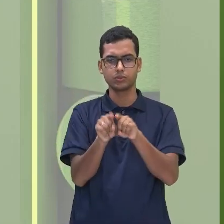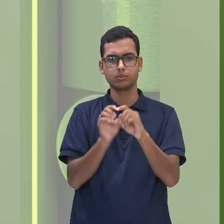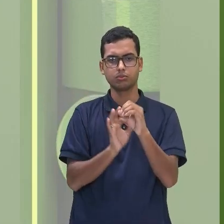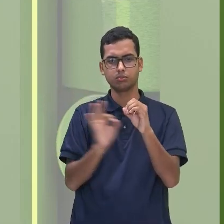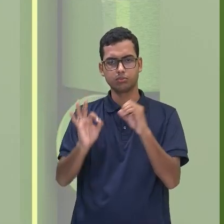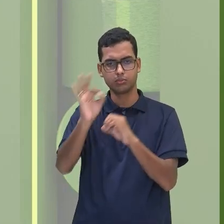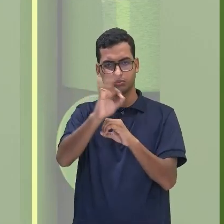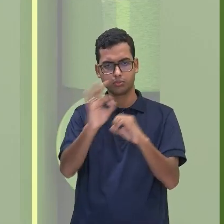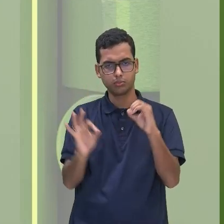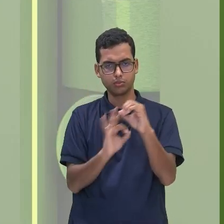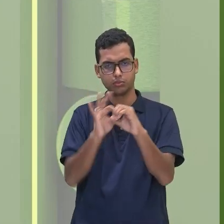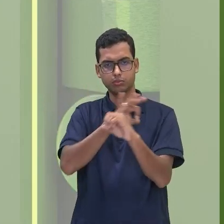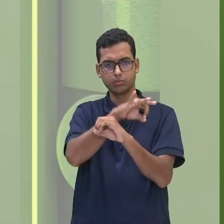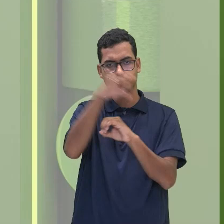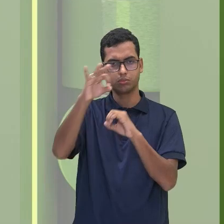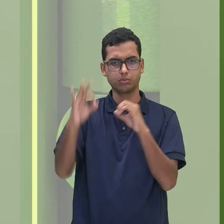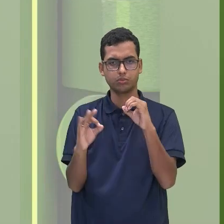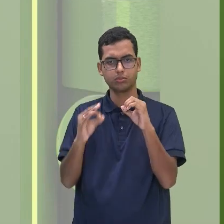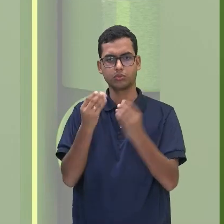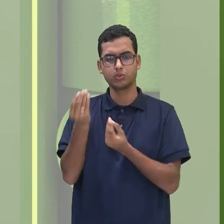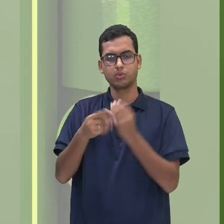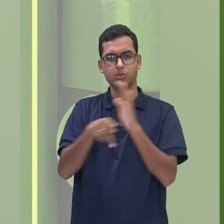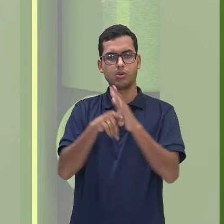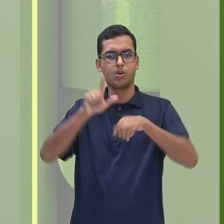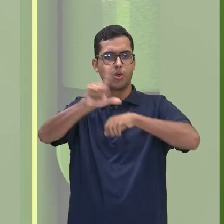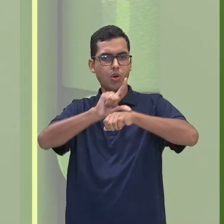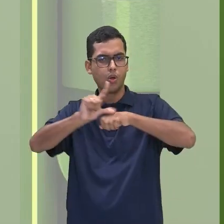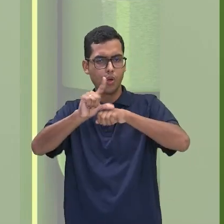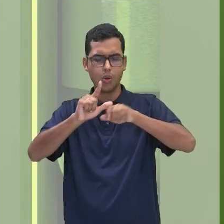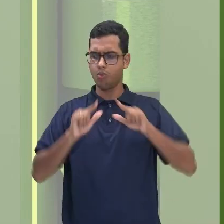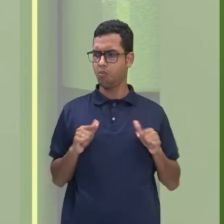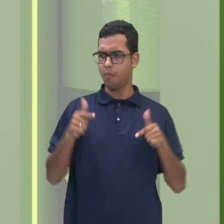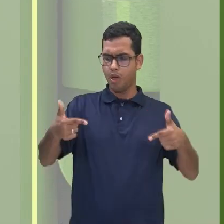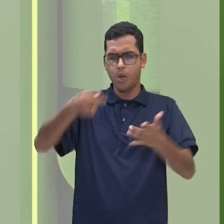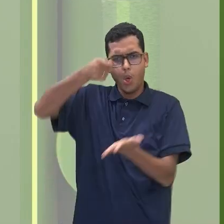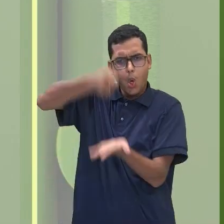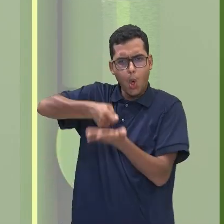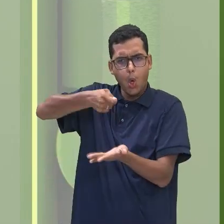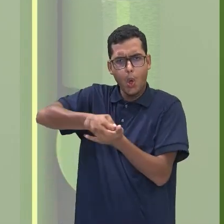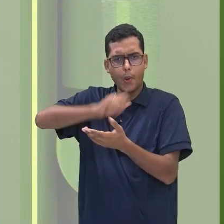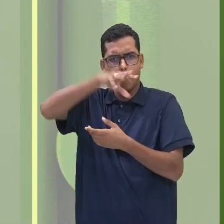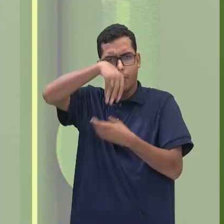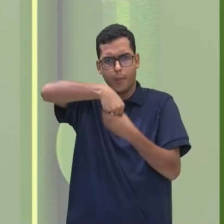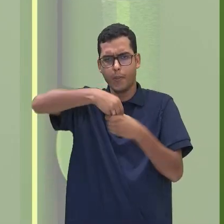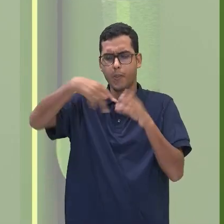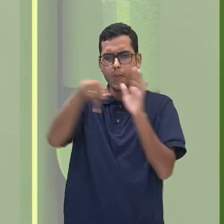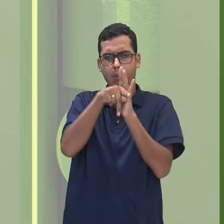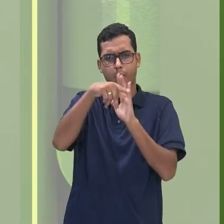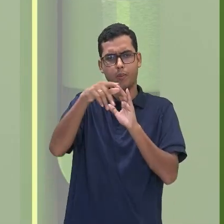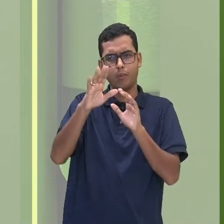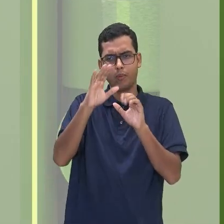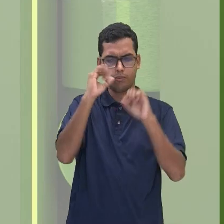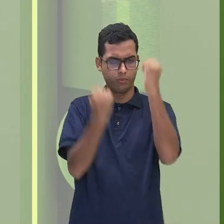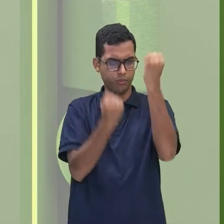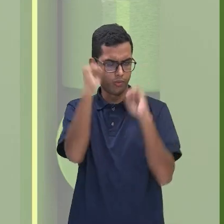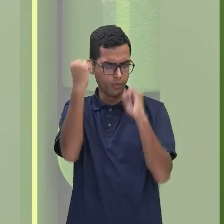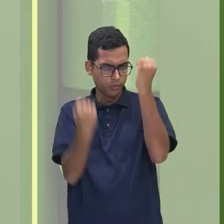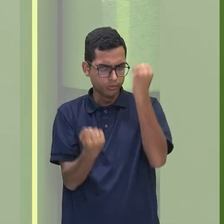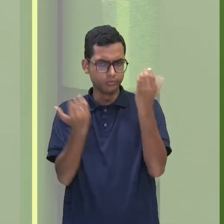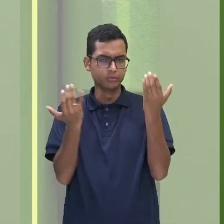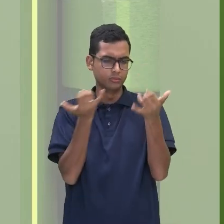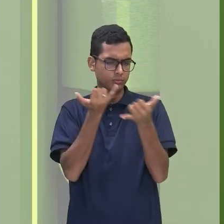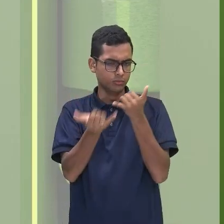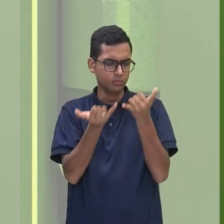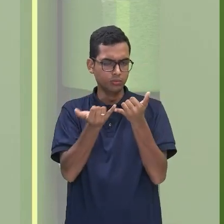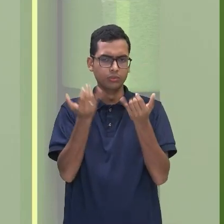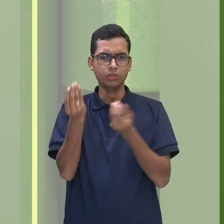né, como se fosse um líder atuando dentro de uma unidade de fabricação, por exemplo. Mas ele